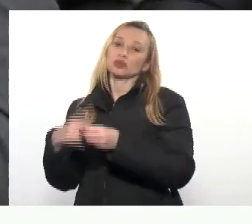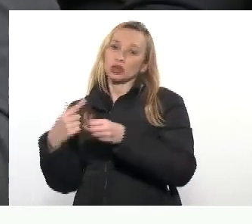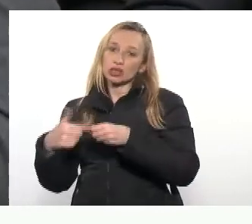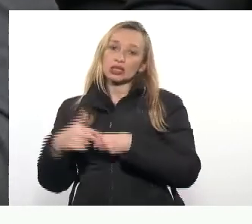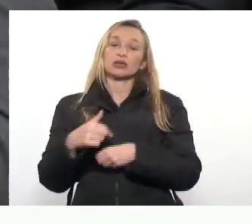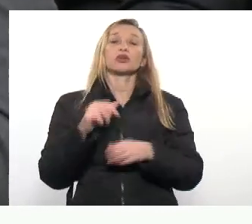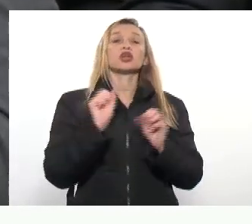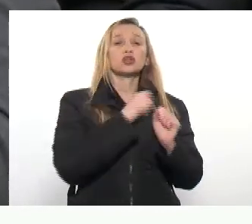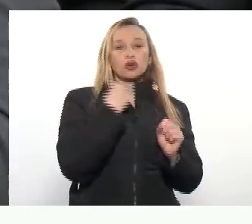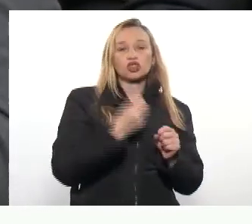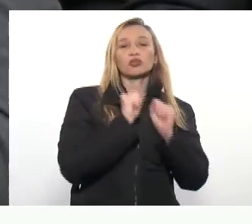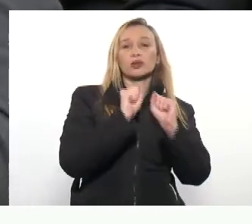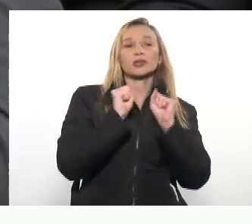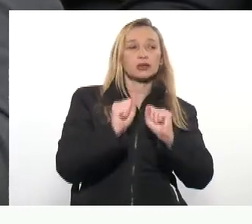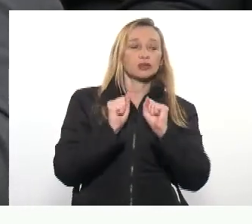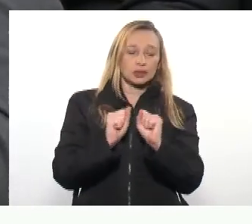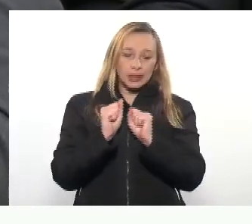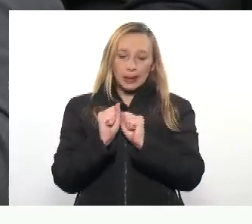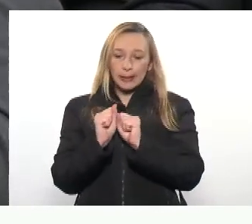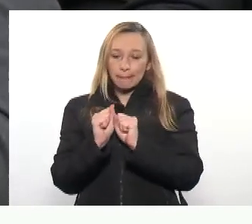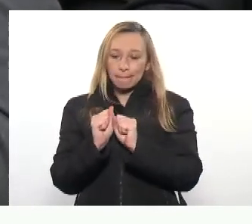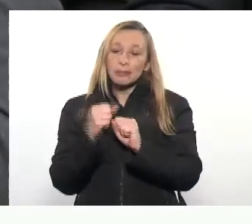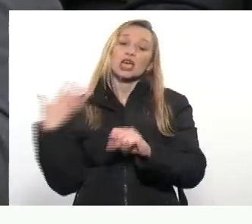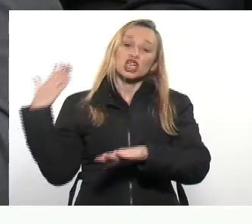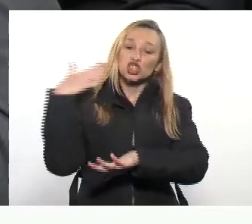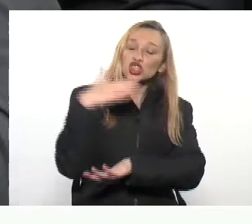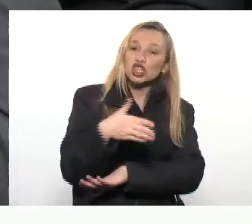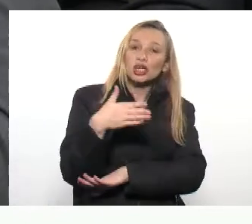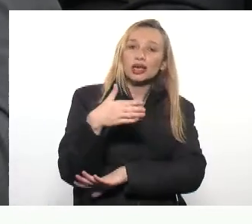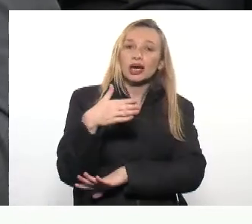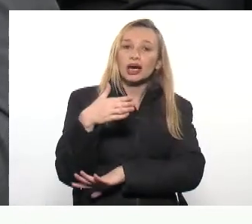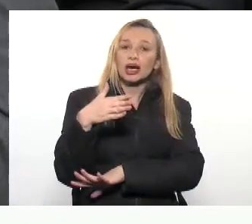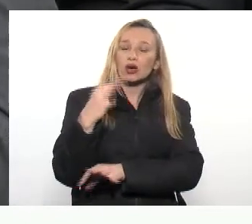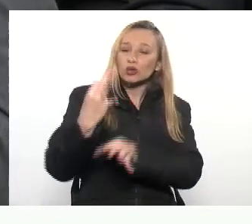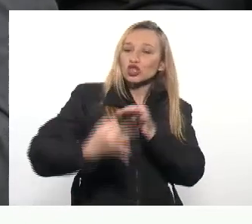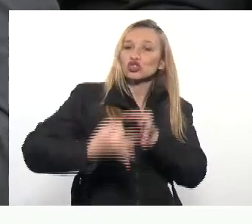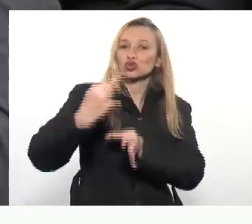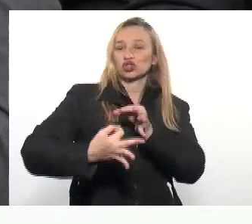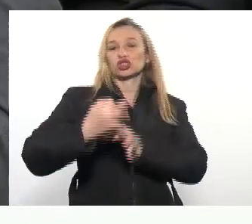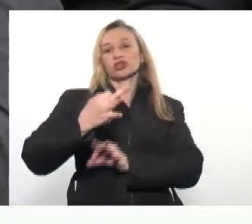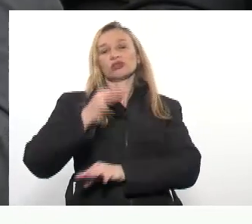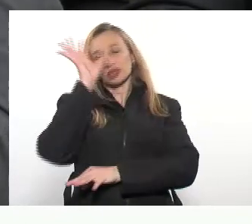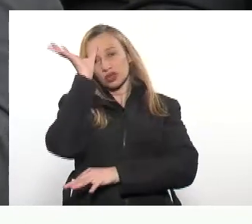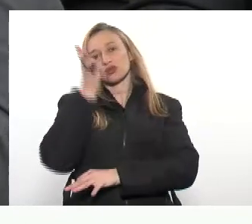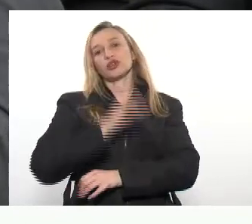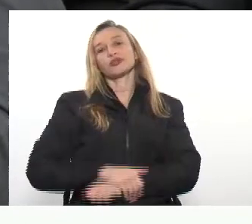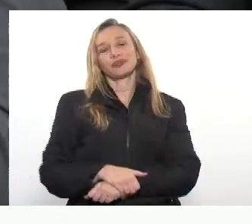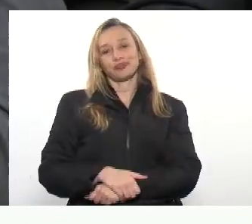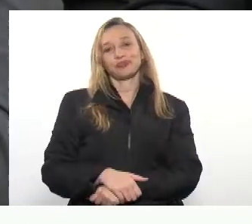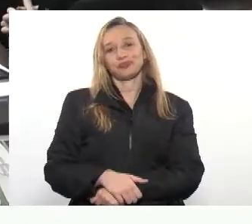que a gente possa chegar a um critério mais justo, realmente.